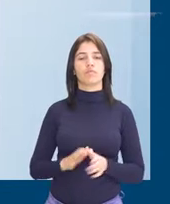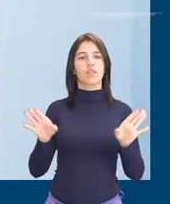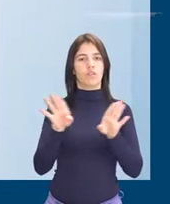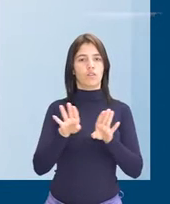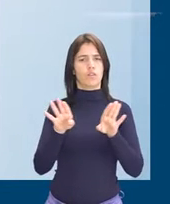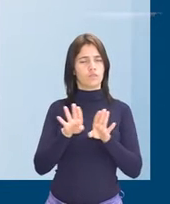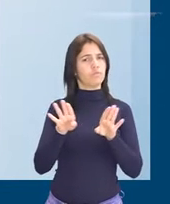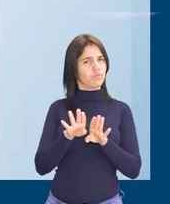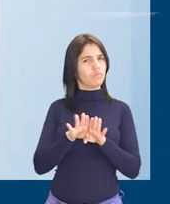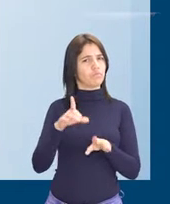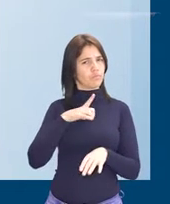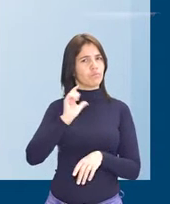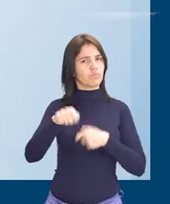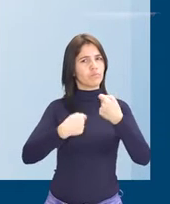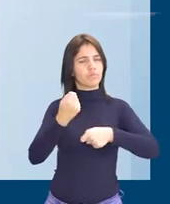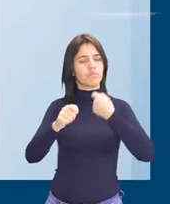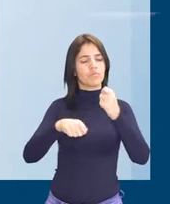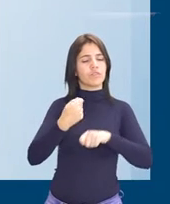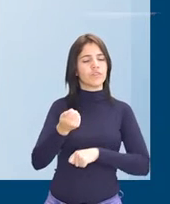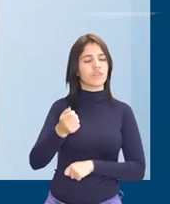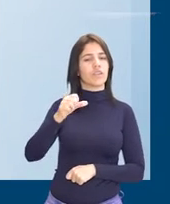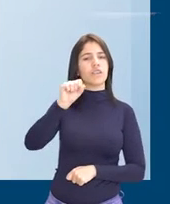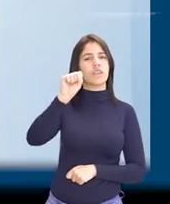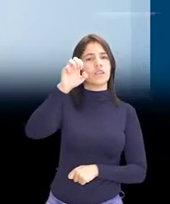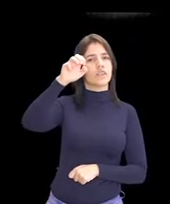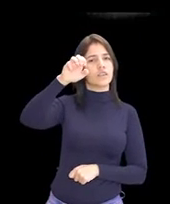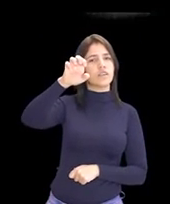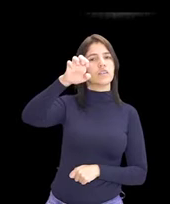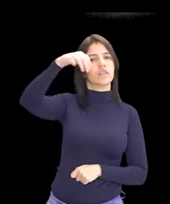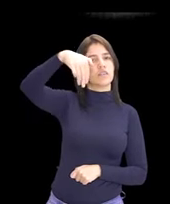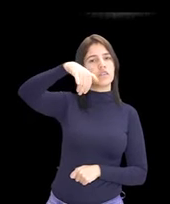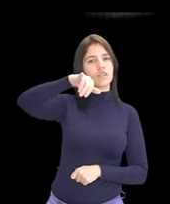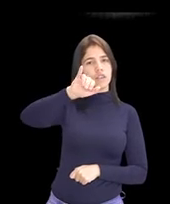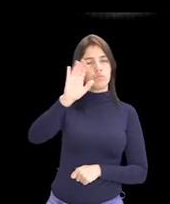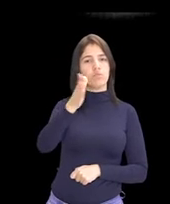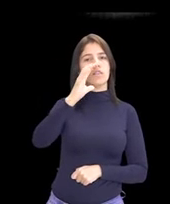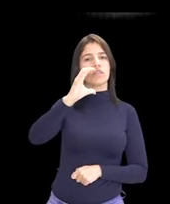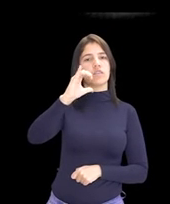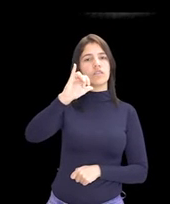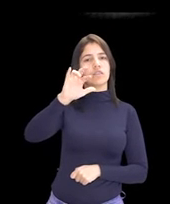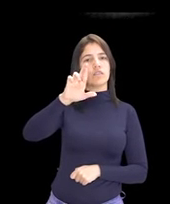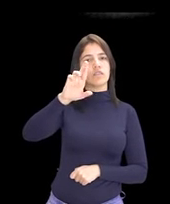Eu tenho também os movimentos semicircular, que seria surdo,